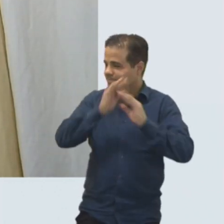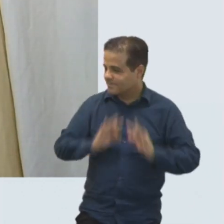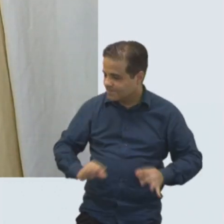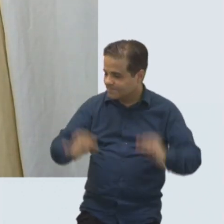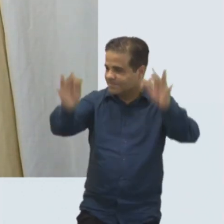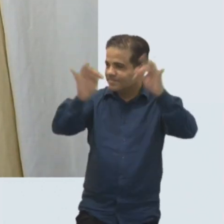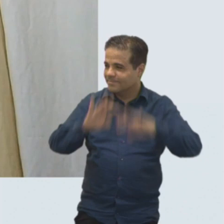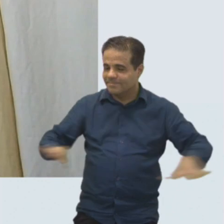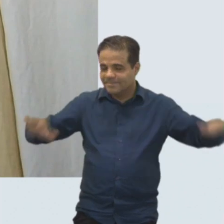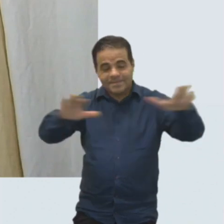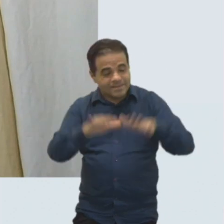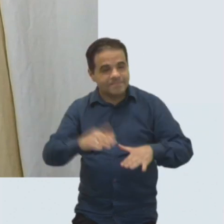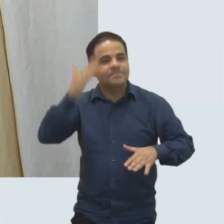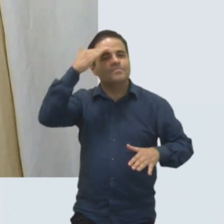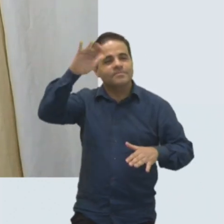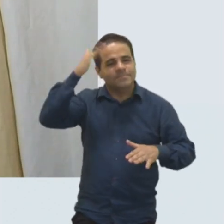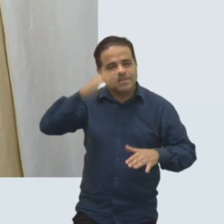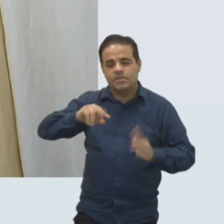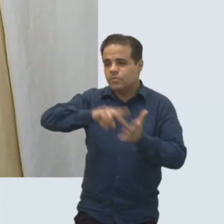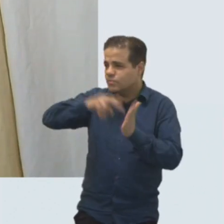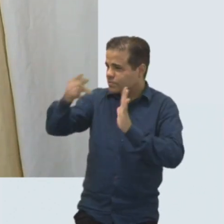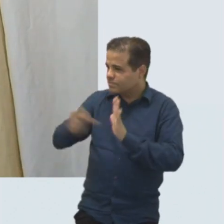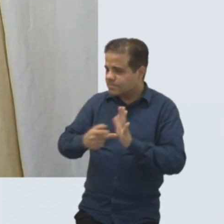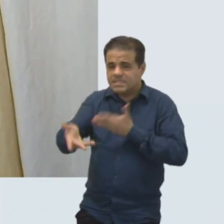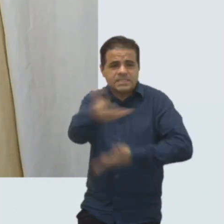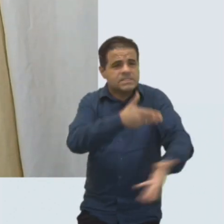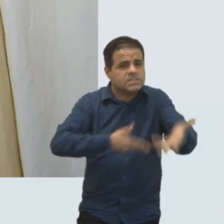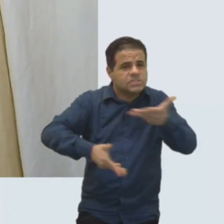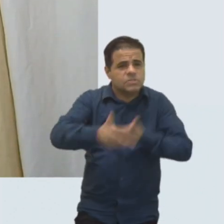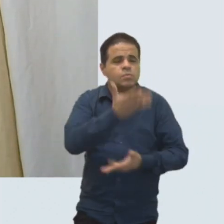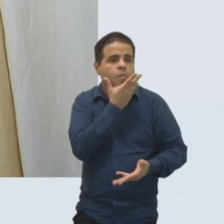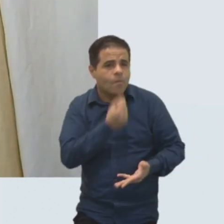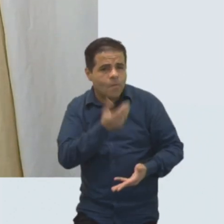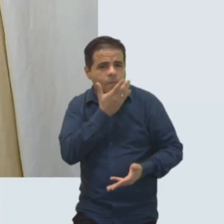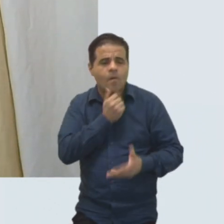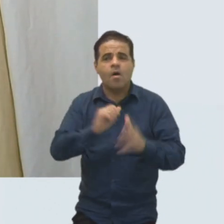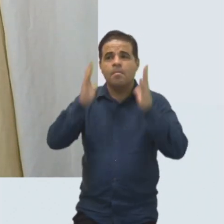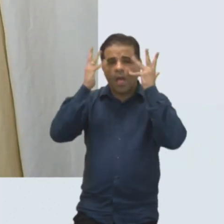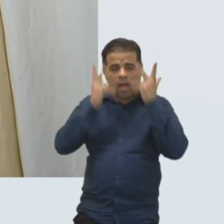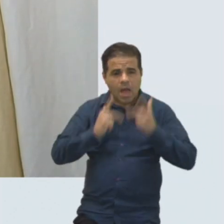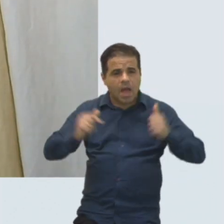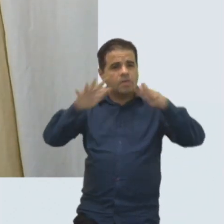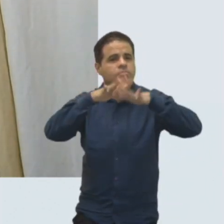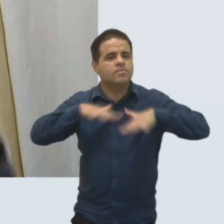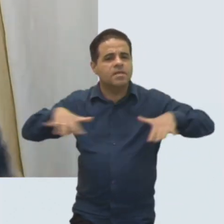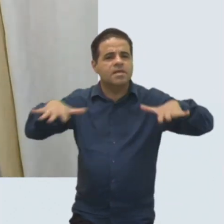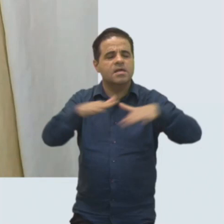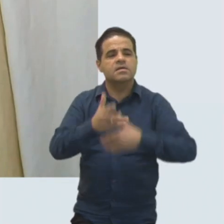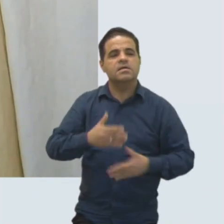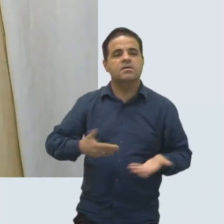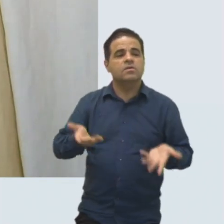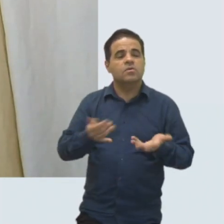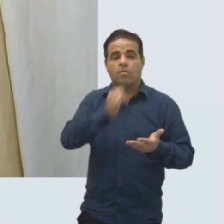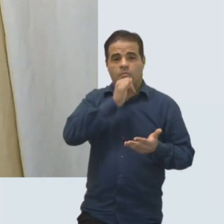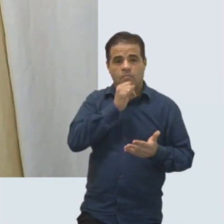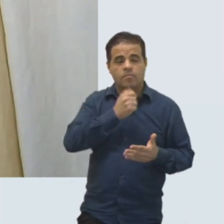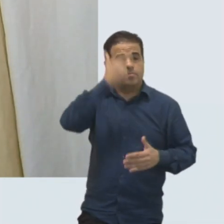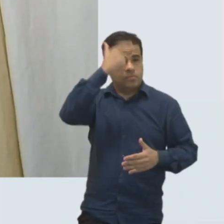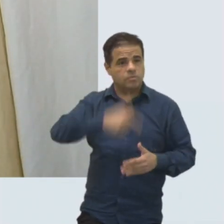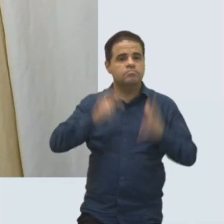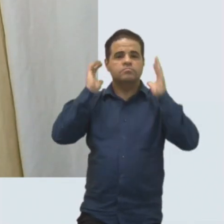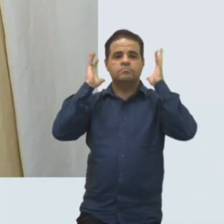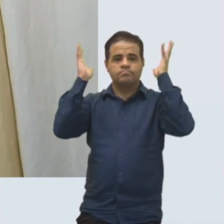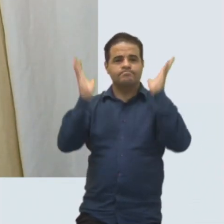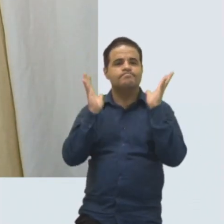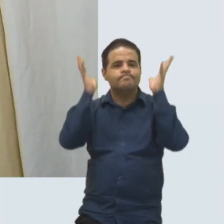uma compreensão do significado dessa relação do homem com a natureza. As amarrações de pano, por exemplo, os turbantes,